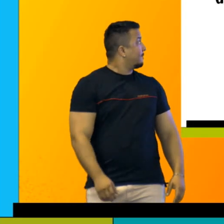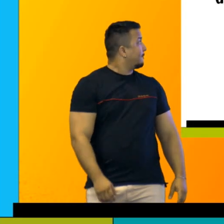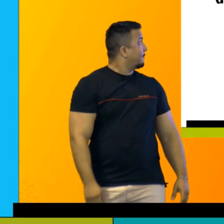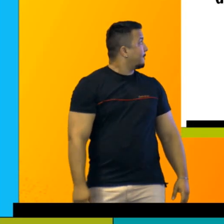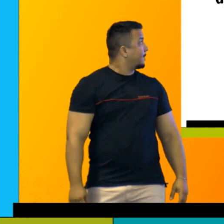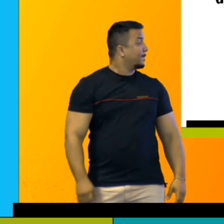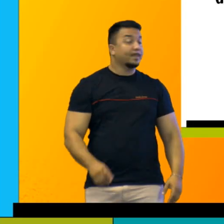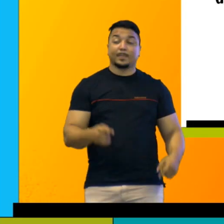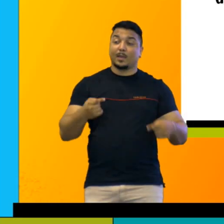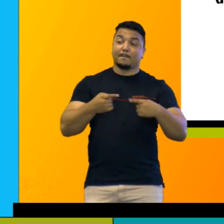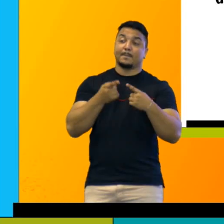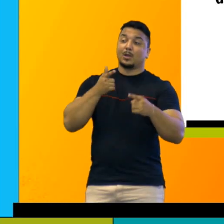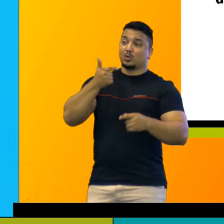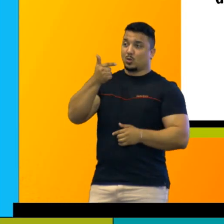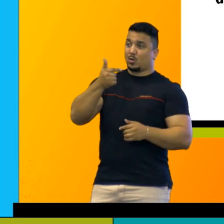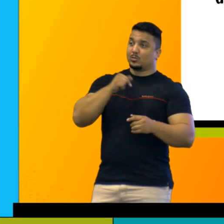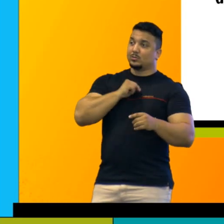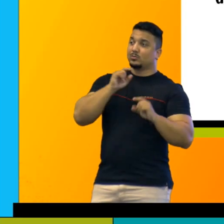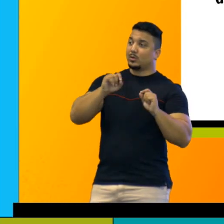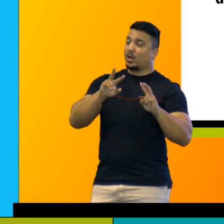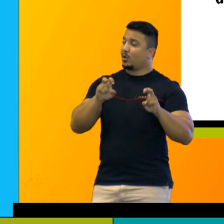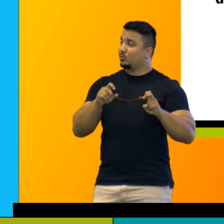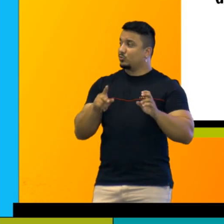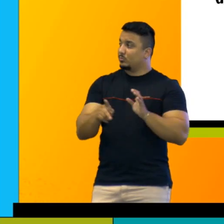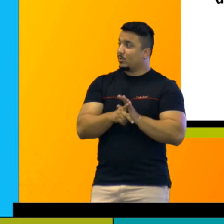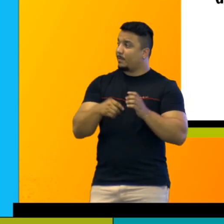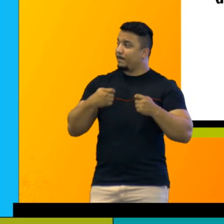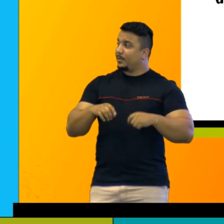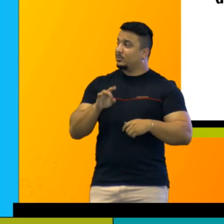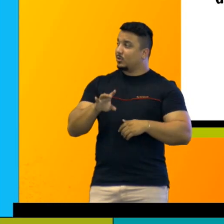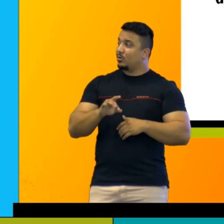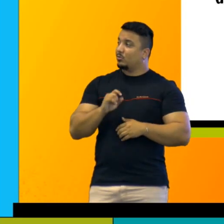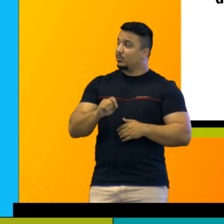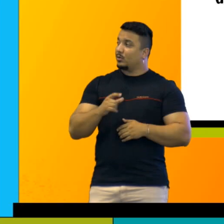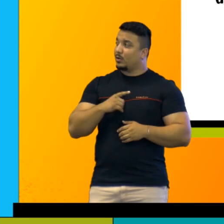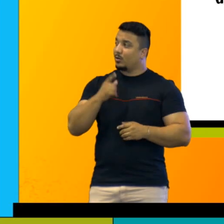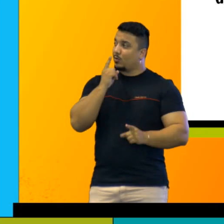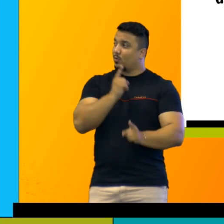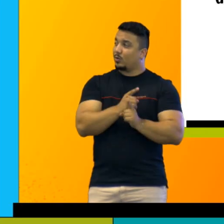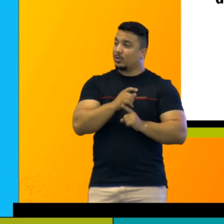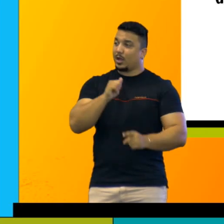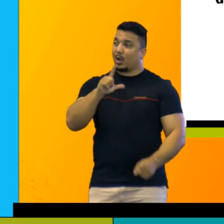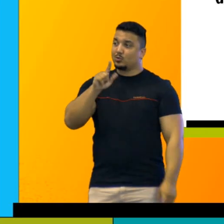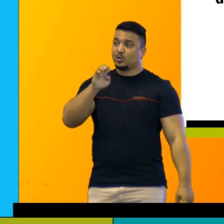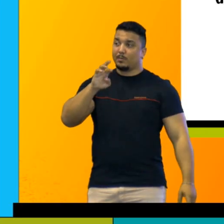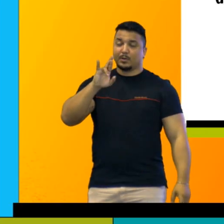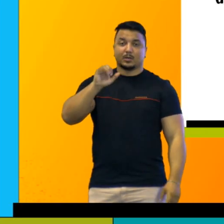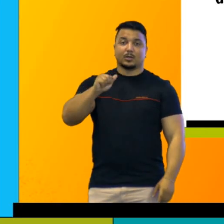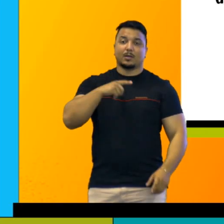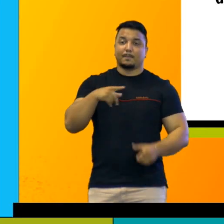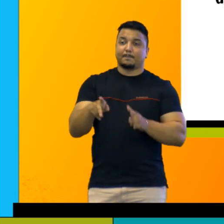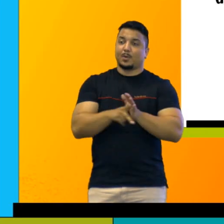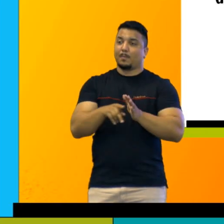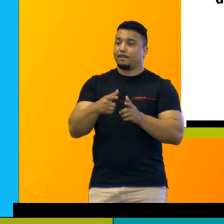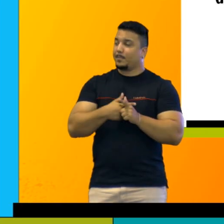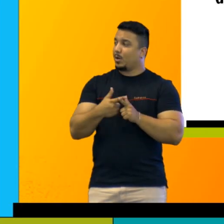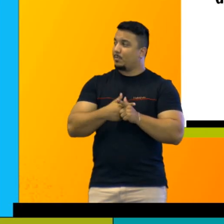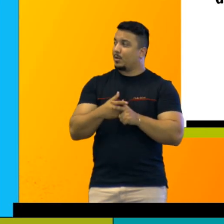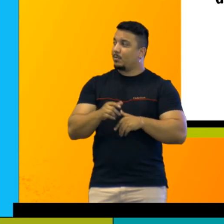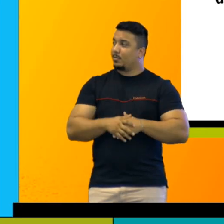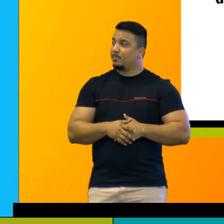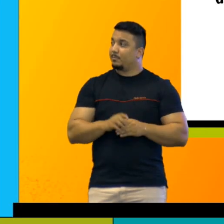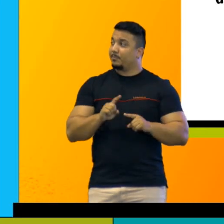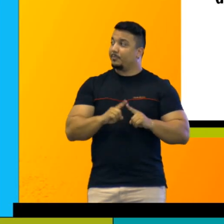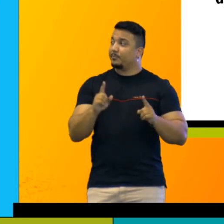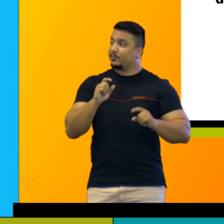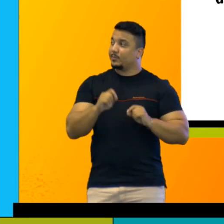é a competência 2, onde você precisa só encontrar a expressão algébrica do problema. Mas ele podia dizer assim,